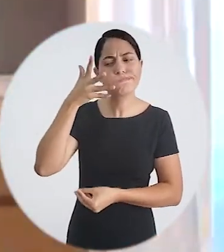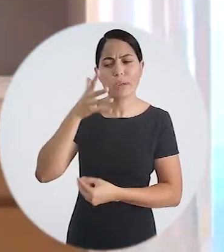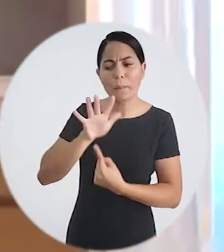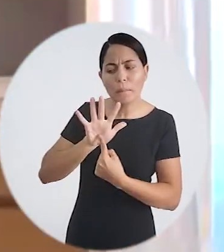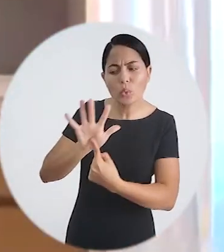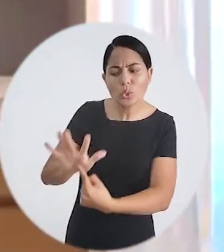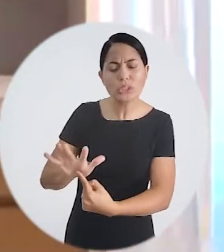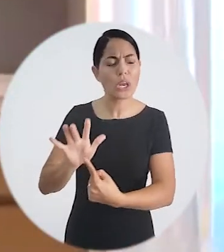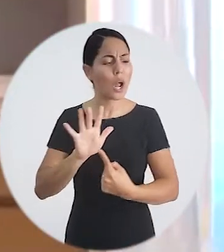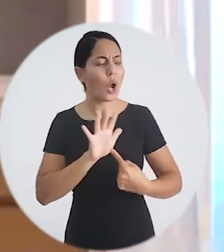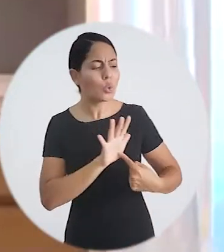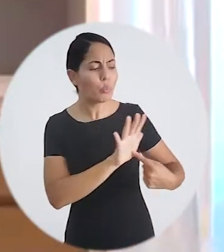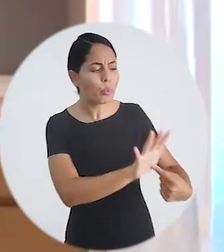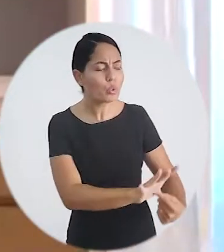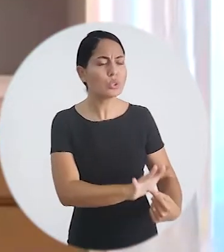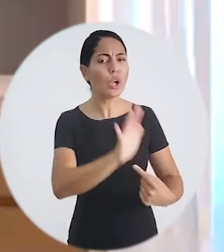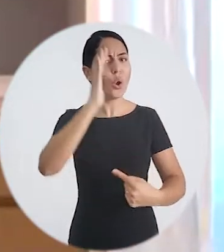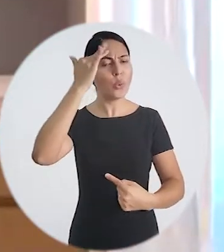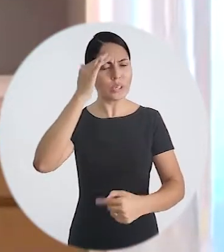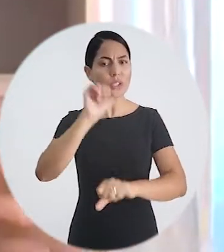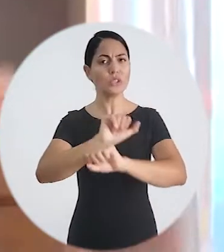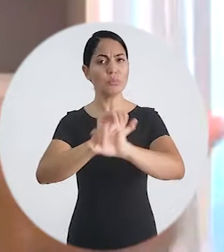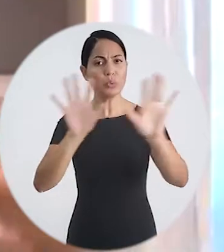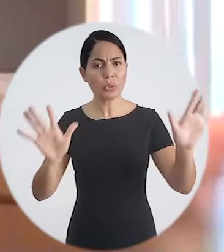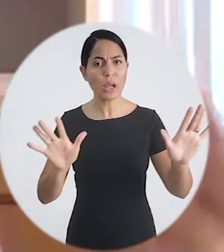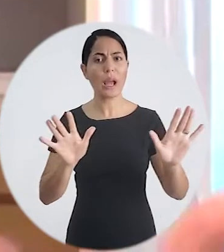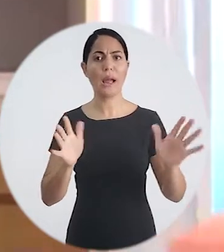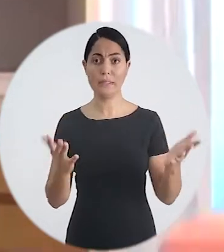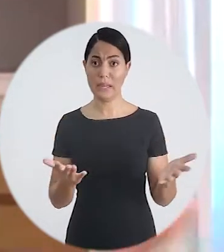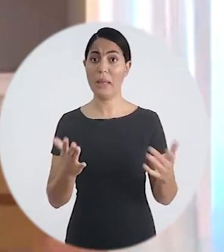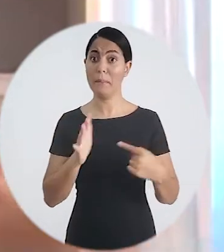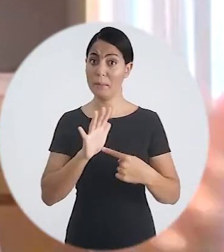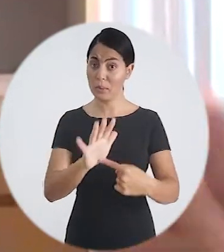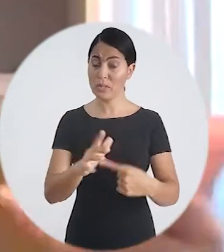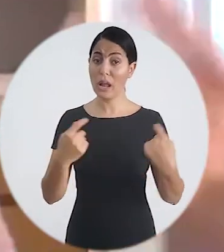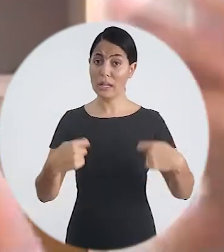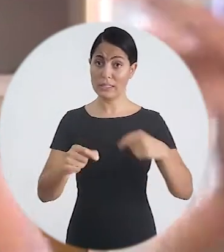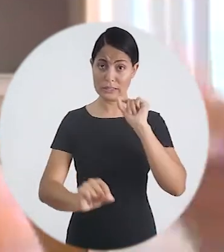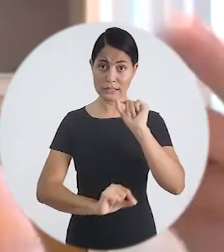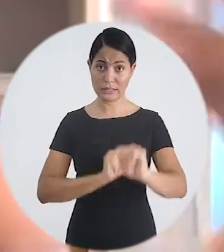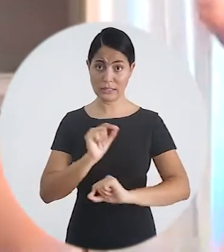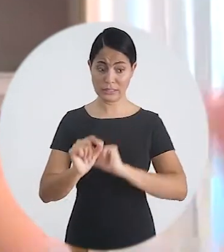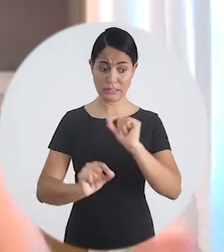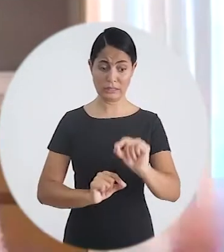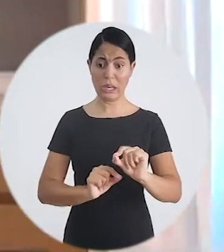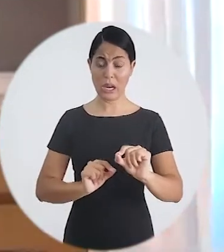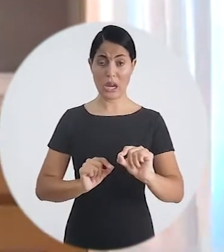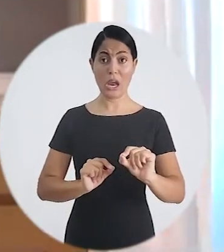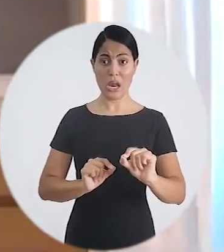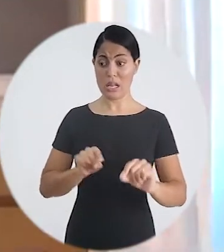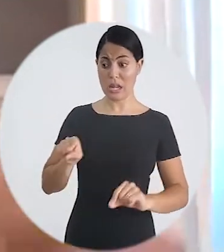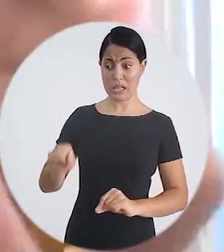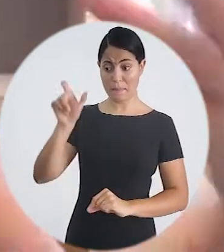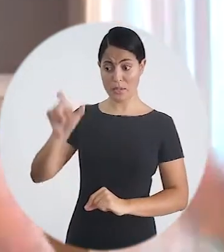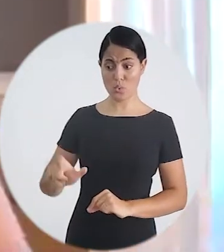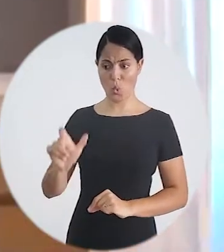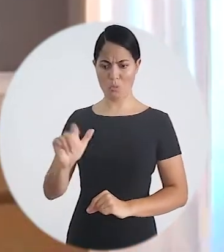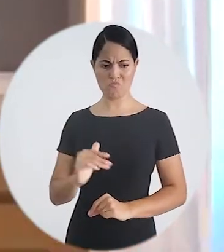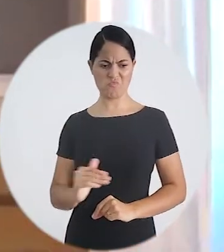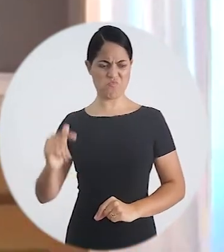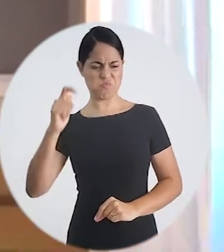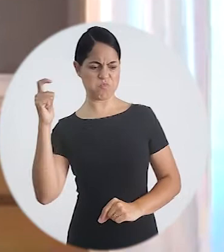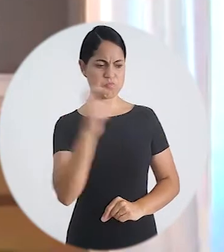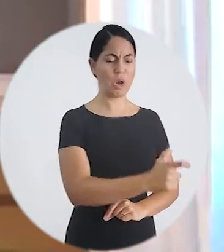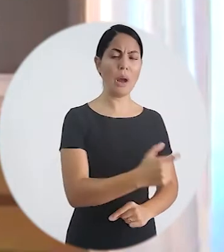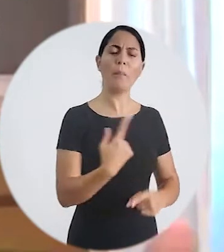que mostre o que realmente está fazendo com que aquela pessoa se sinta com a necessidade de se colocar